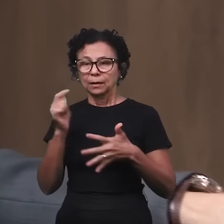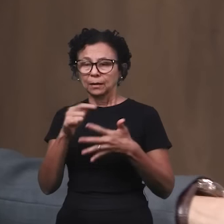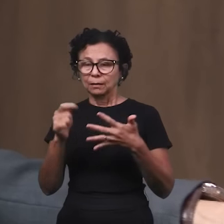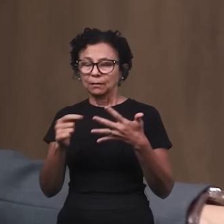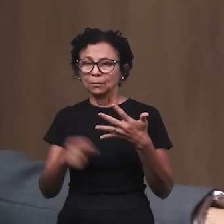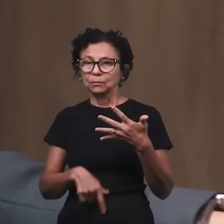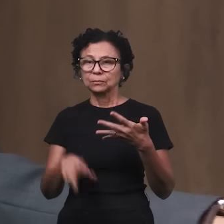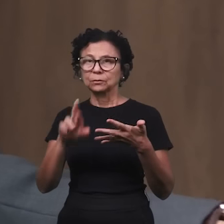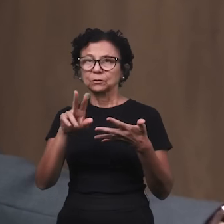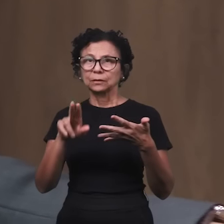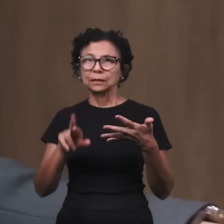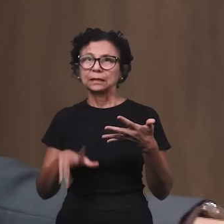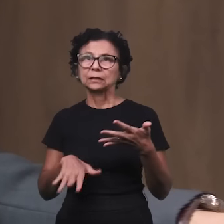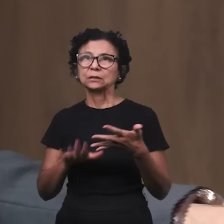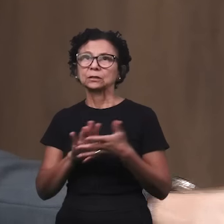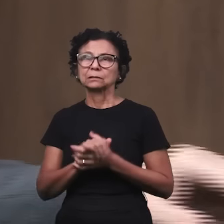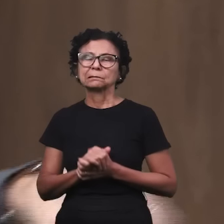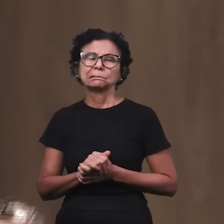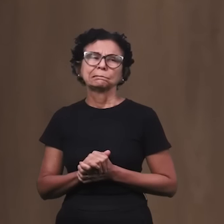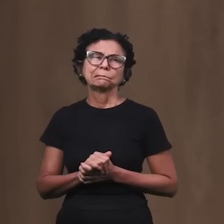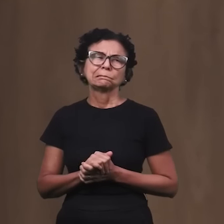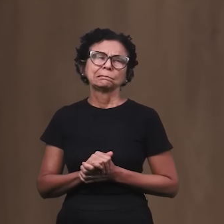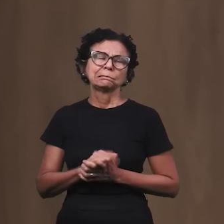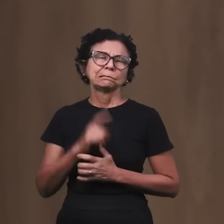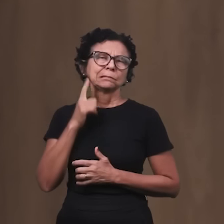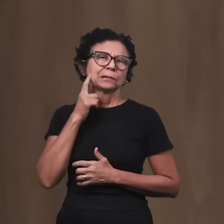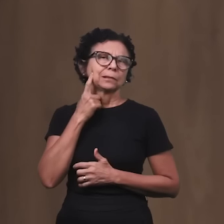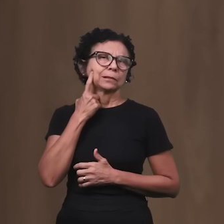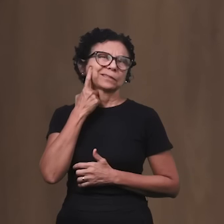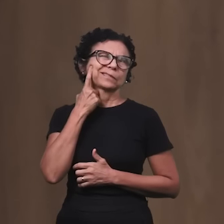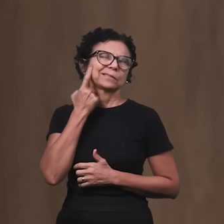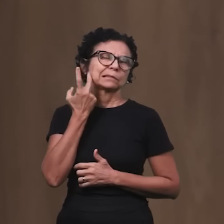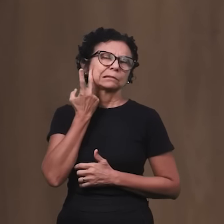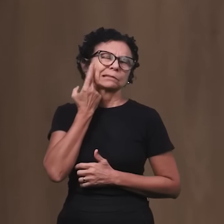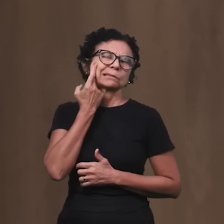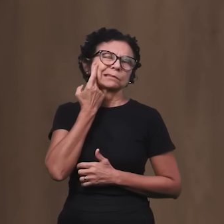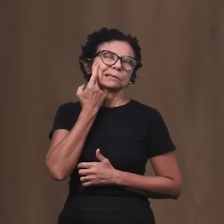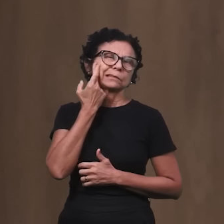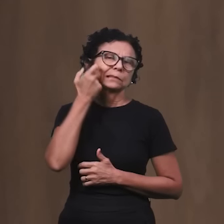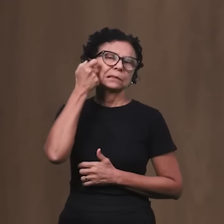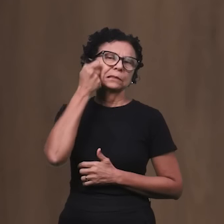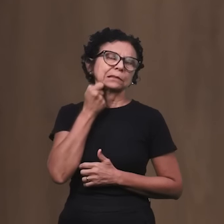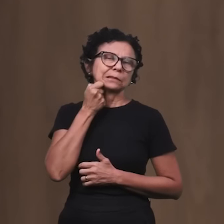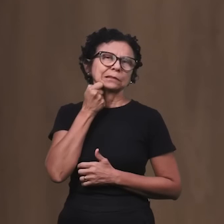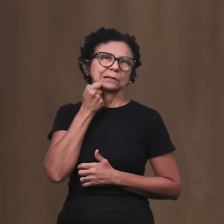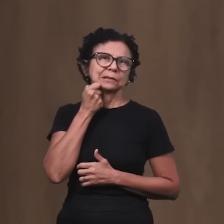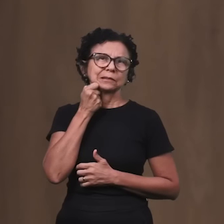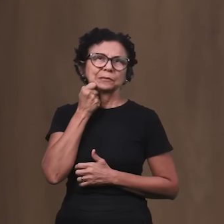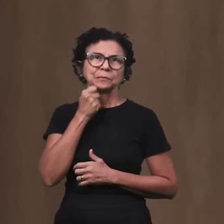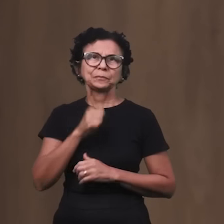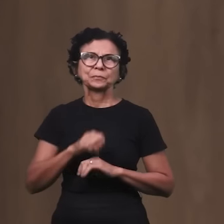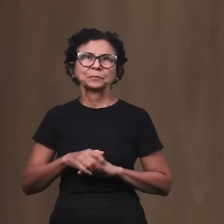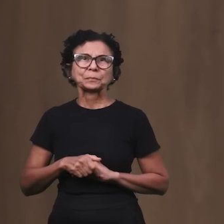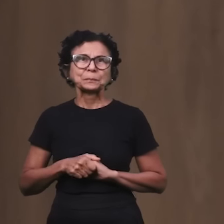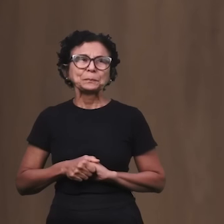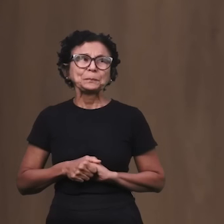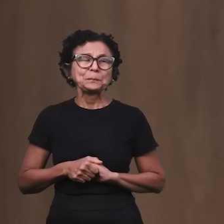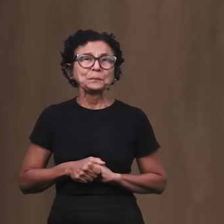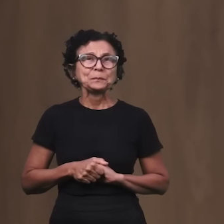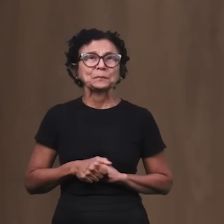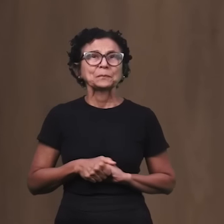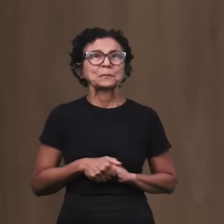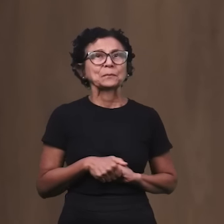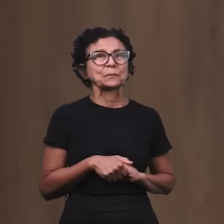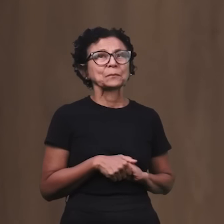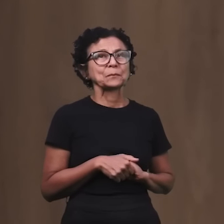fazer siso incluso, que ninguém gosta, né? A gente sempre fala assim, a pessoa pergunta-se quanto